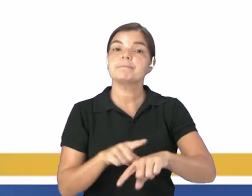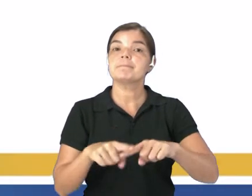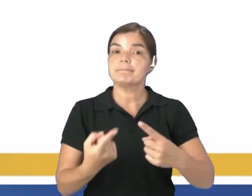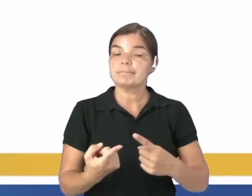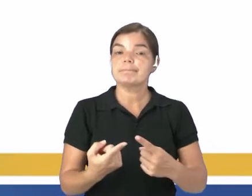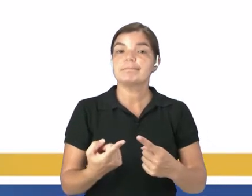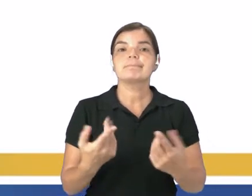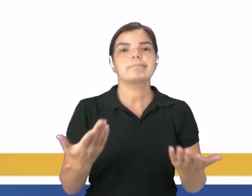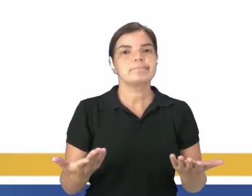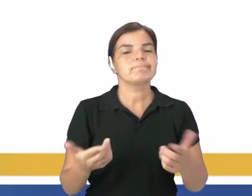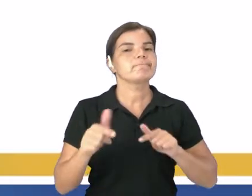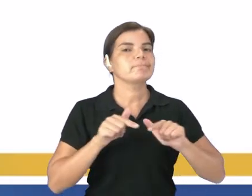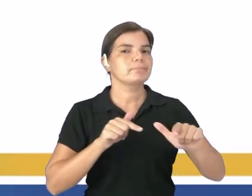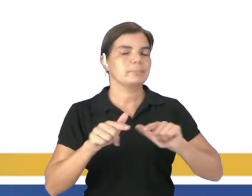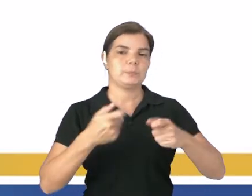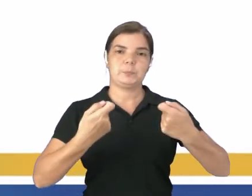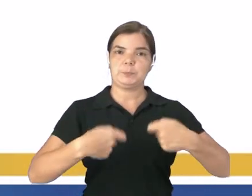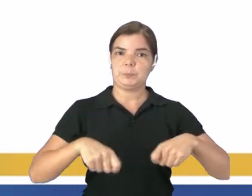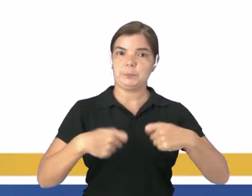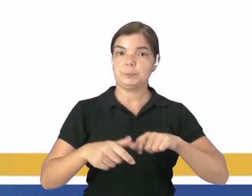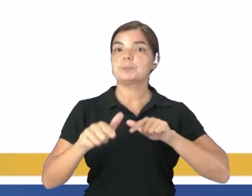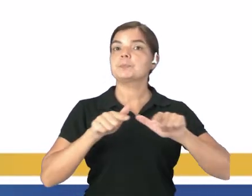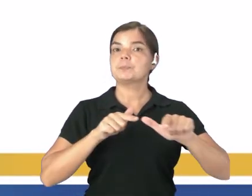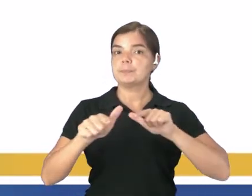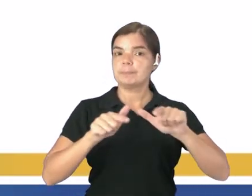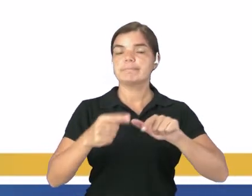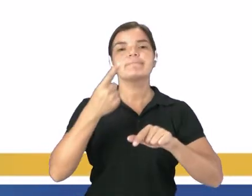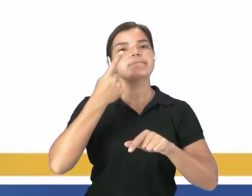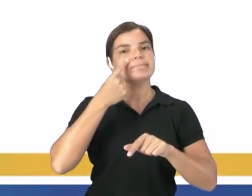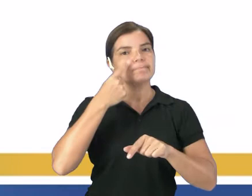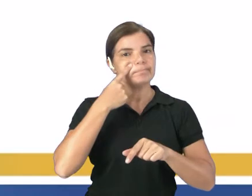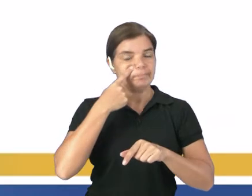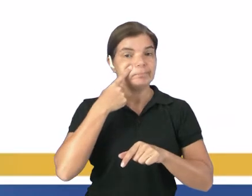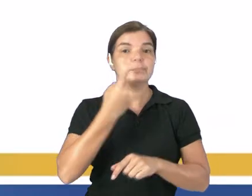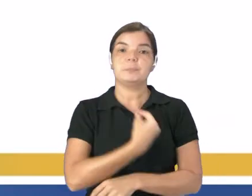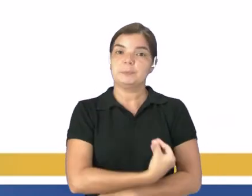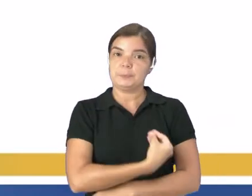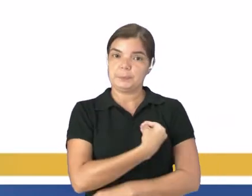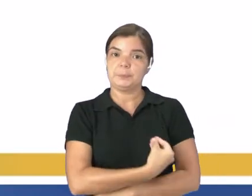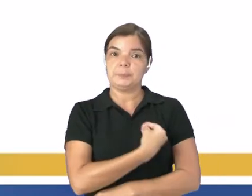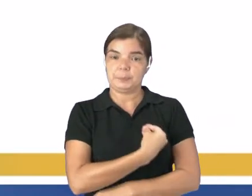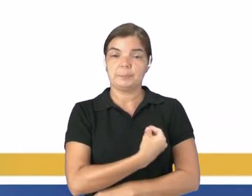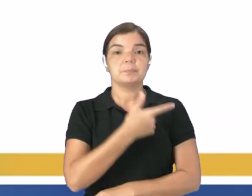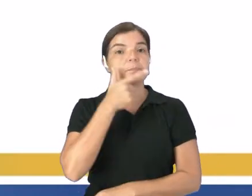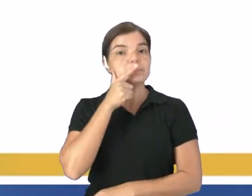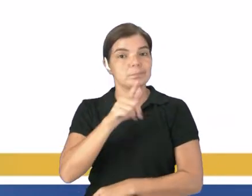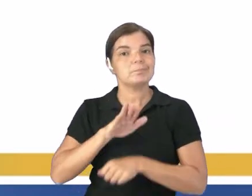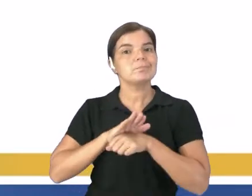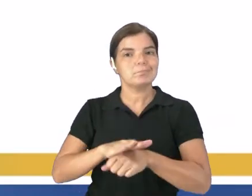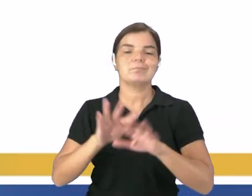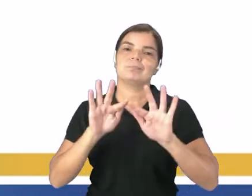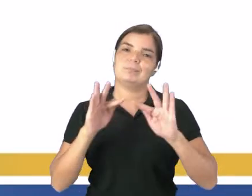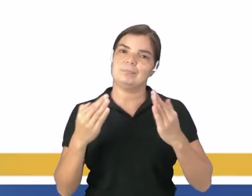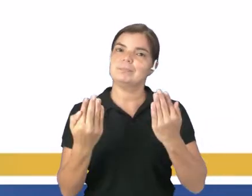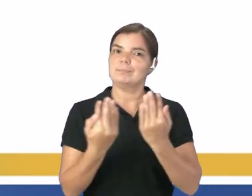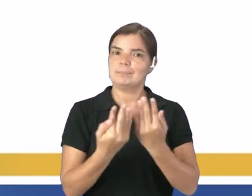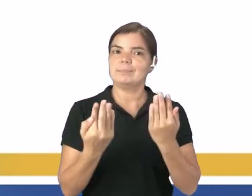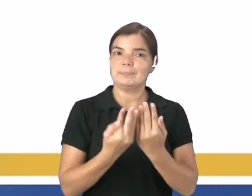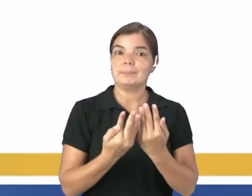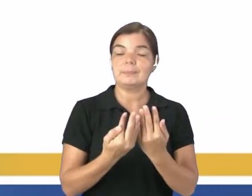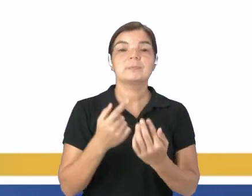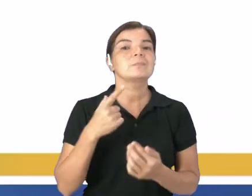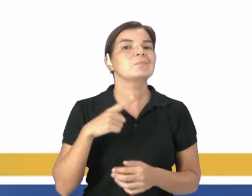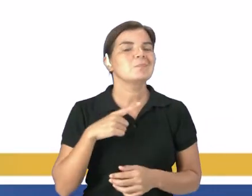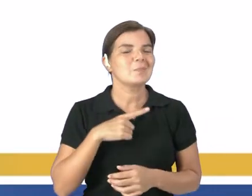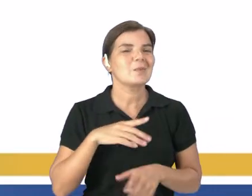aí esse trabalhador precisa do emprego, precisa prestar esse serviço para sobreviver, para sustentar a família. E aí ele vai acabar se submetendo em